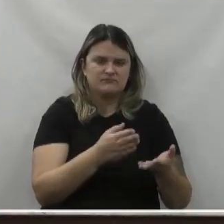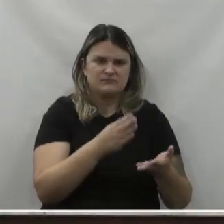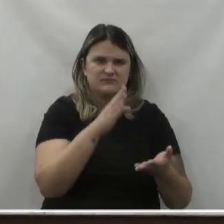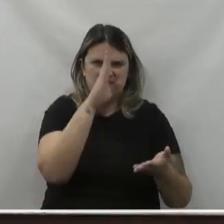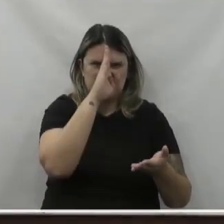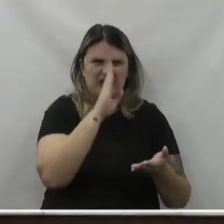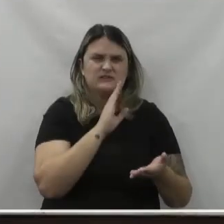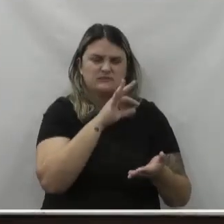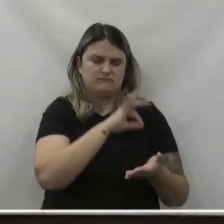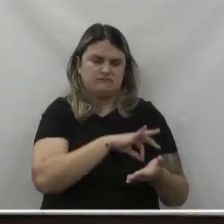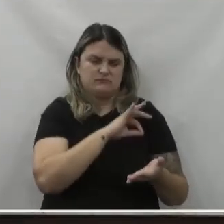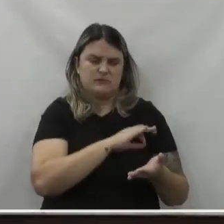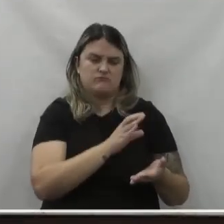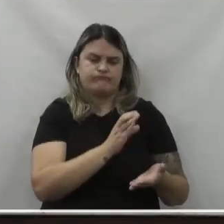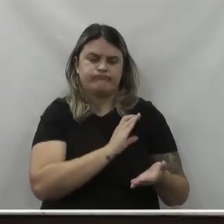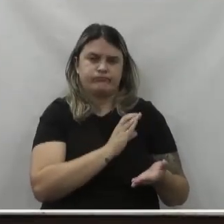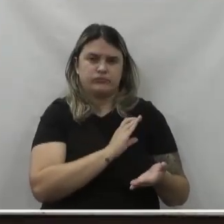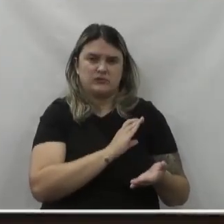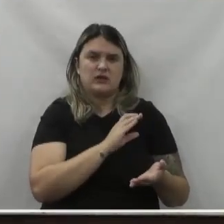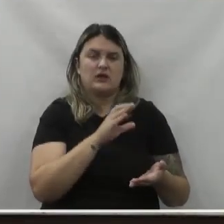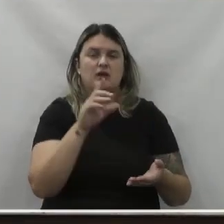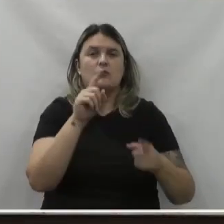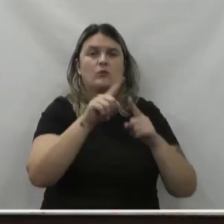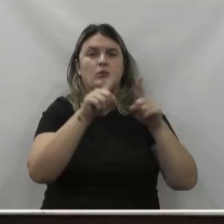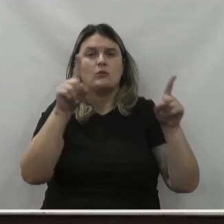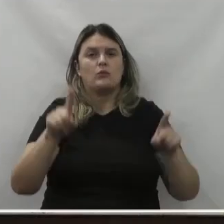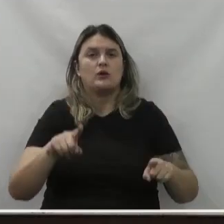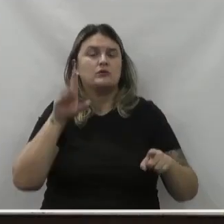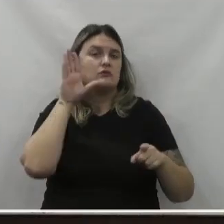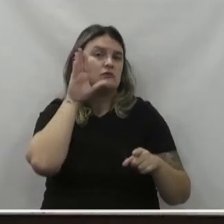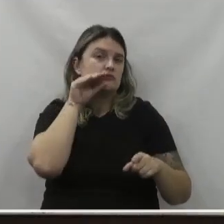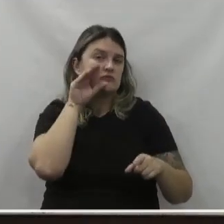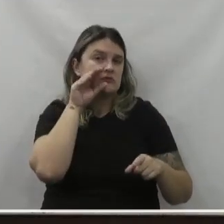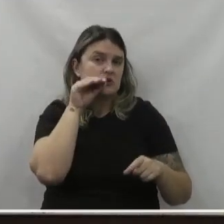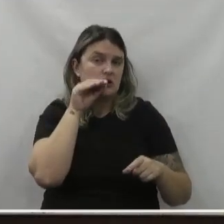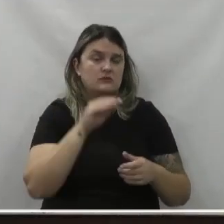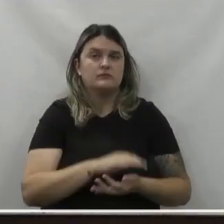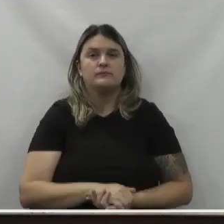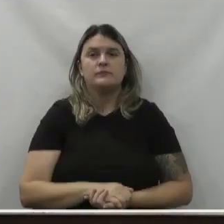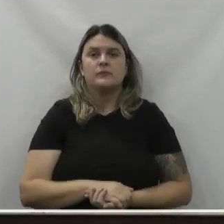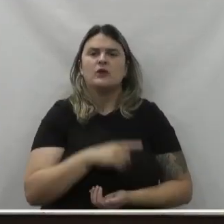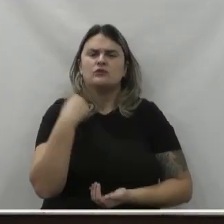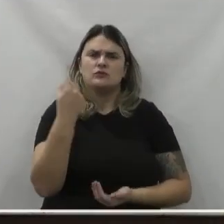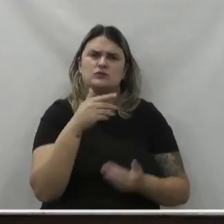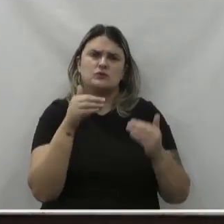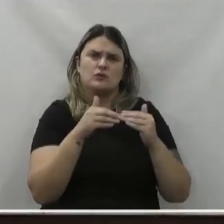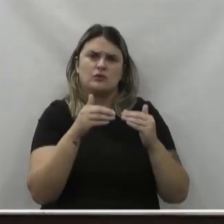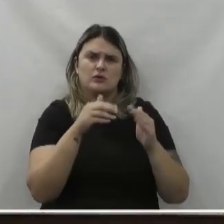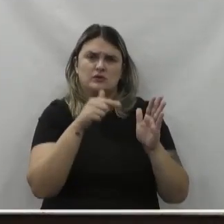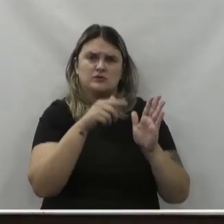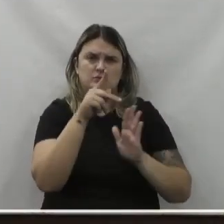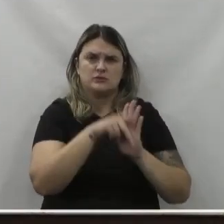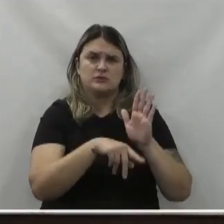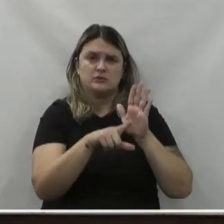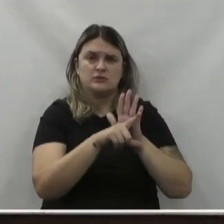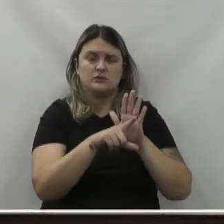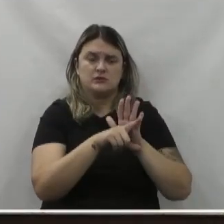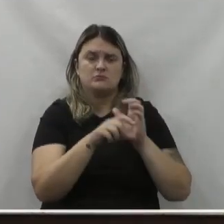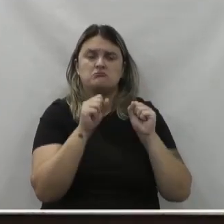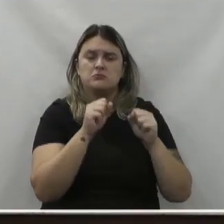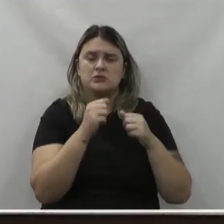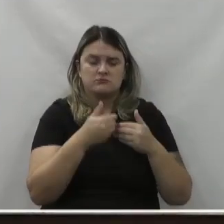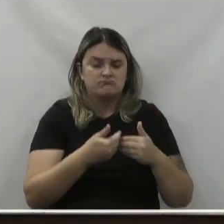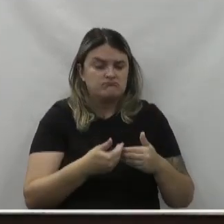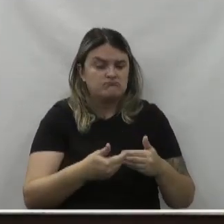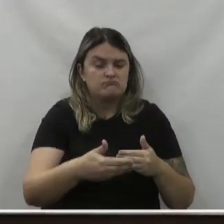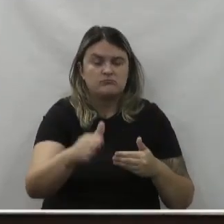servidores efetivos no âmbito do Poder Executivo do município de União da Vitória. Fundamentação: somos de parecer favorável ao projeto em questão, devendo o mesmo